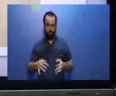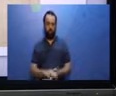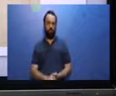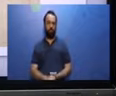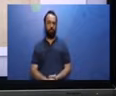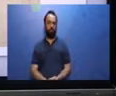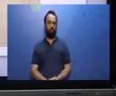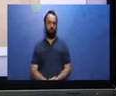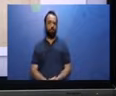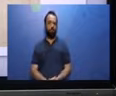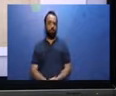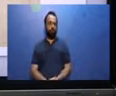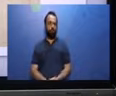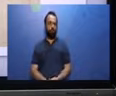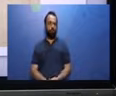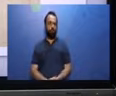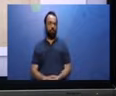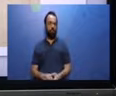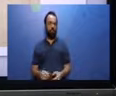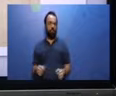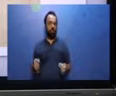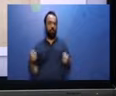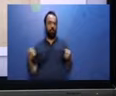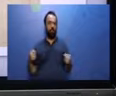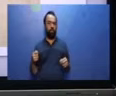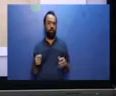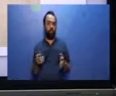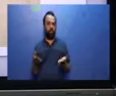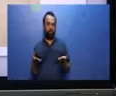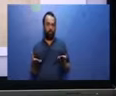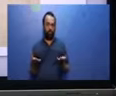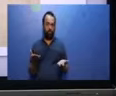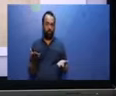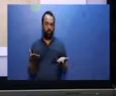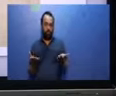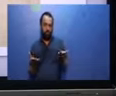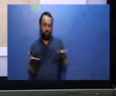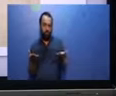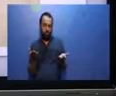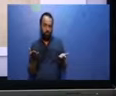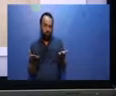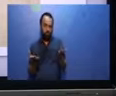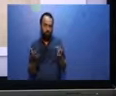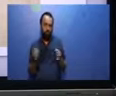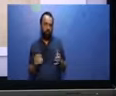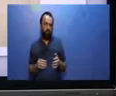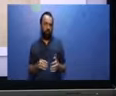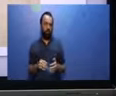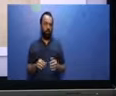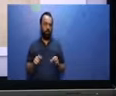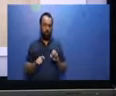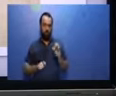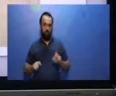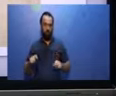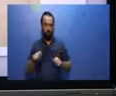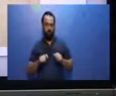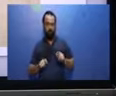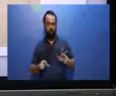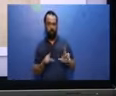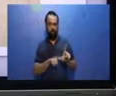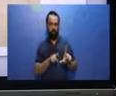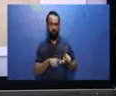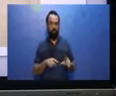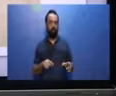como ela realmente aconteceu precisa de fazer um balanceamento e ajuste dos coeficientes é um